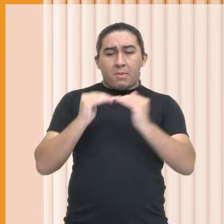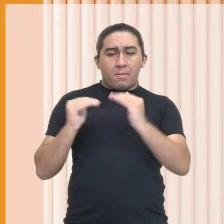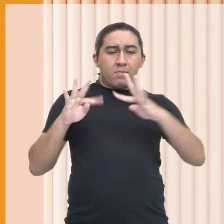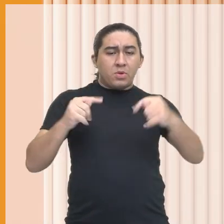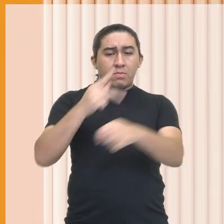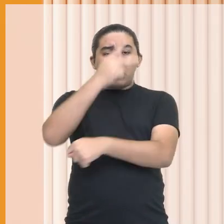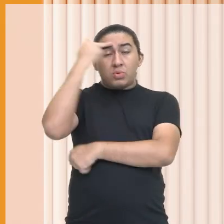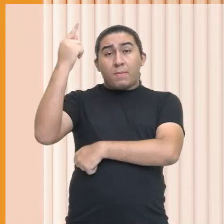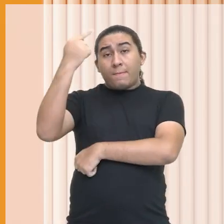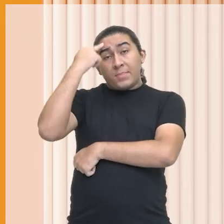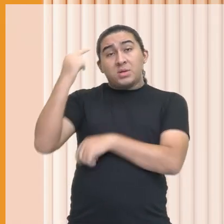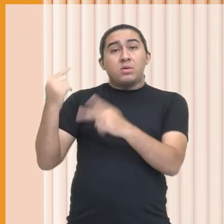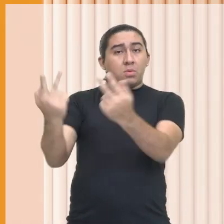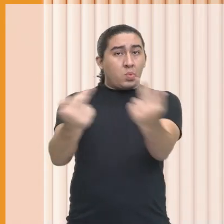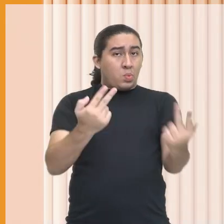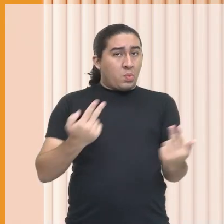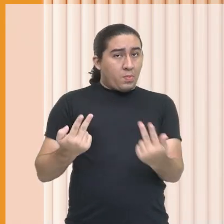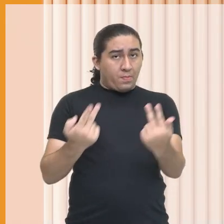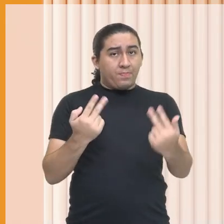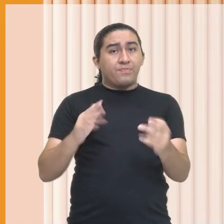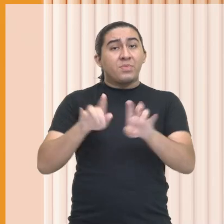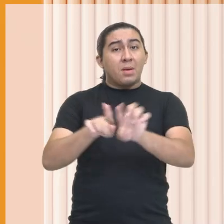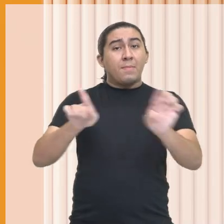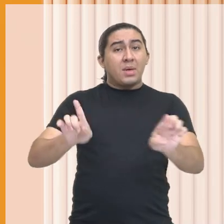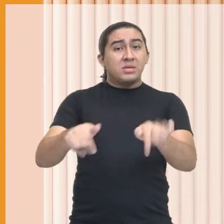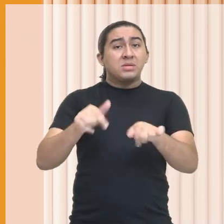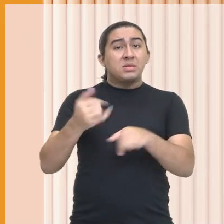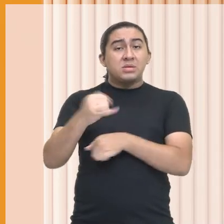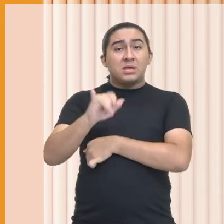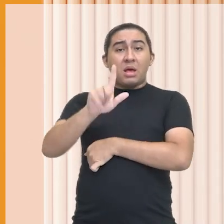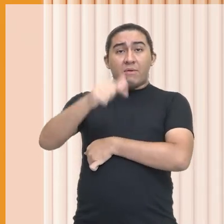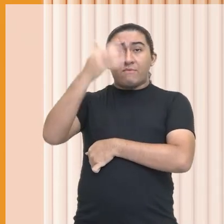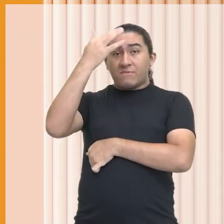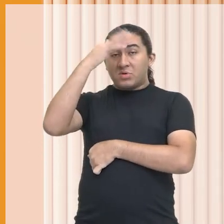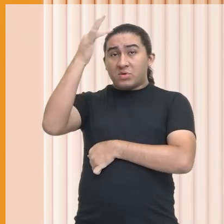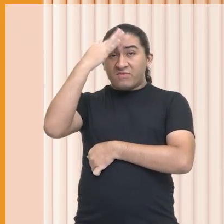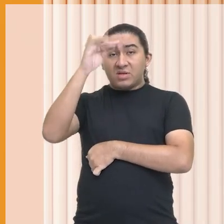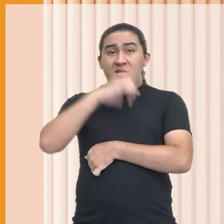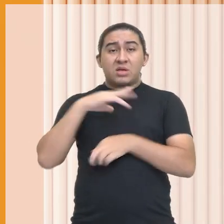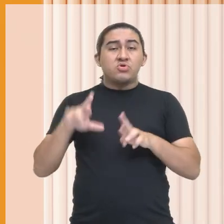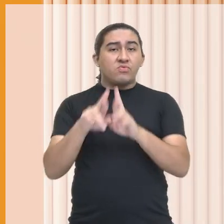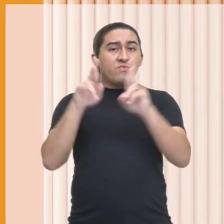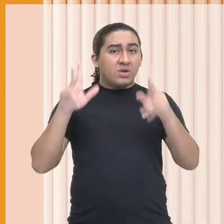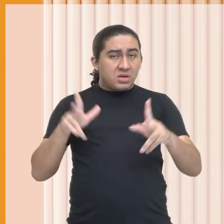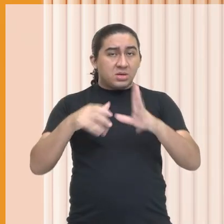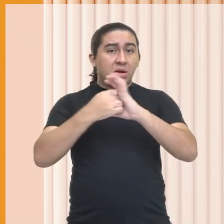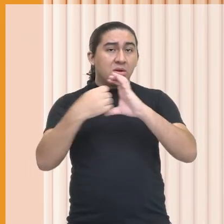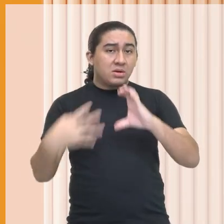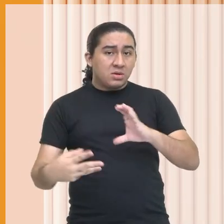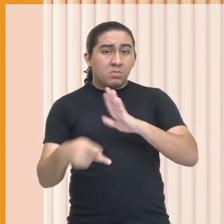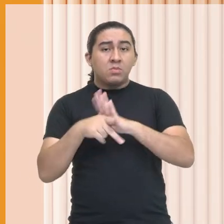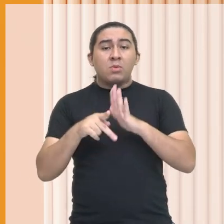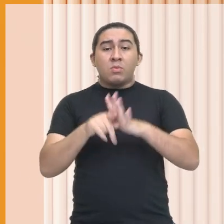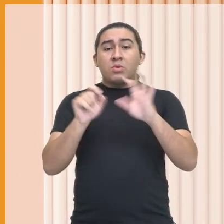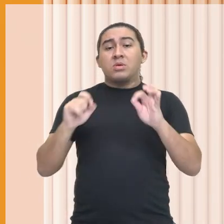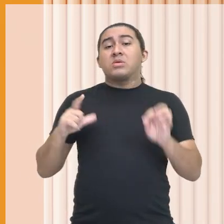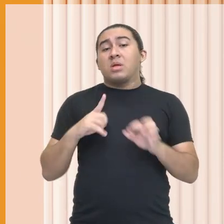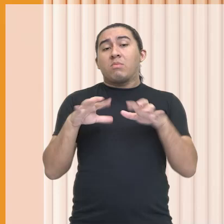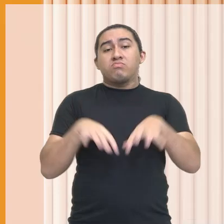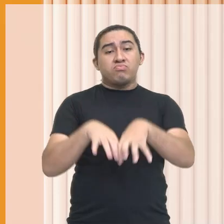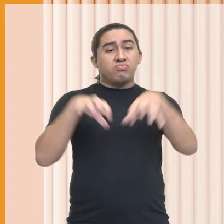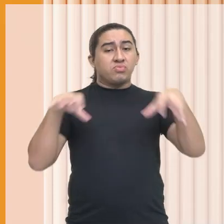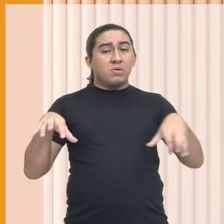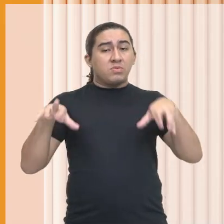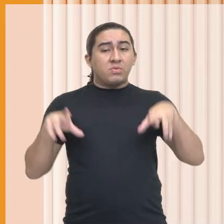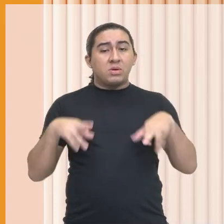momento, não é verdade? Agora, o pensamento filosófico ele tem esses pontos que se